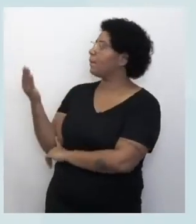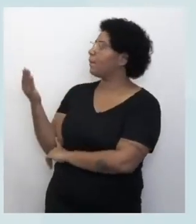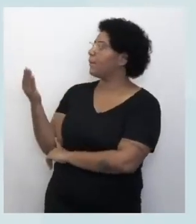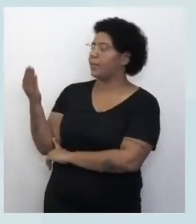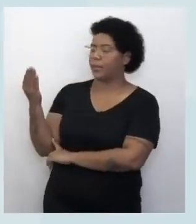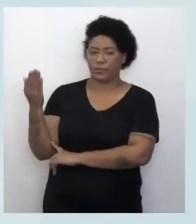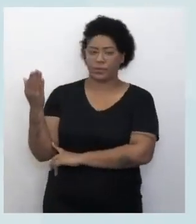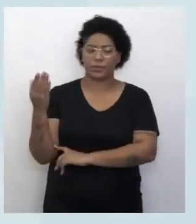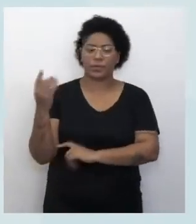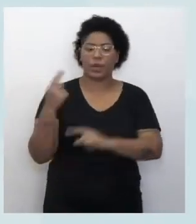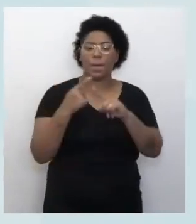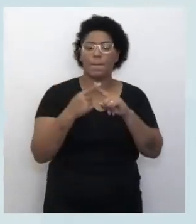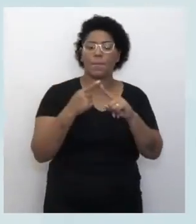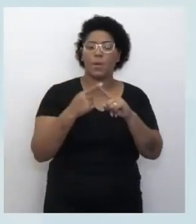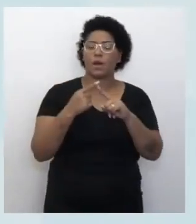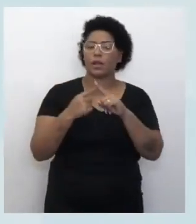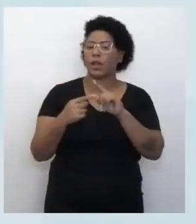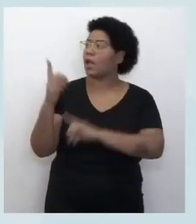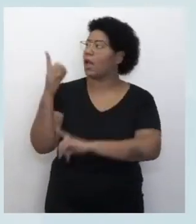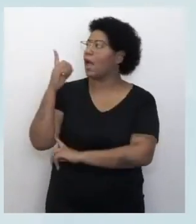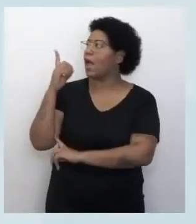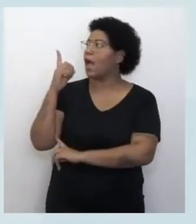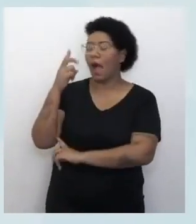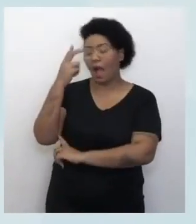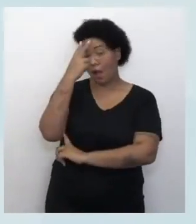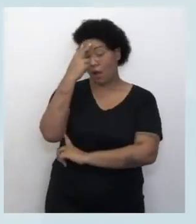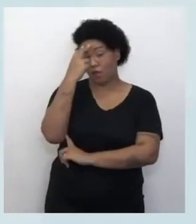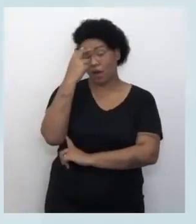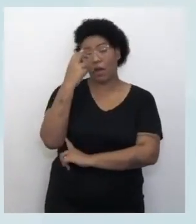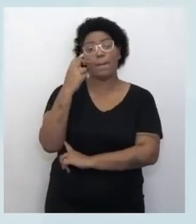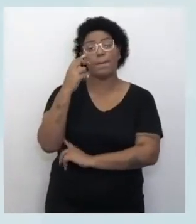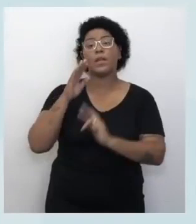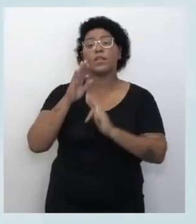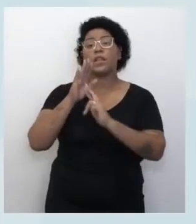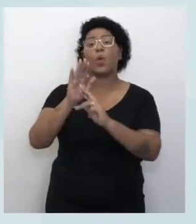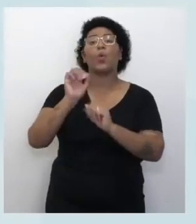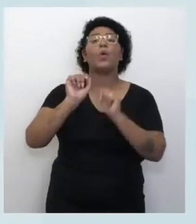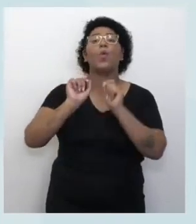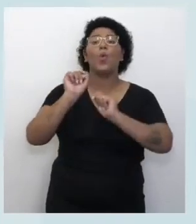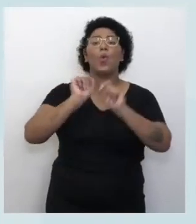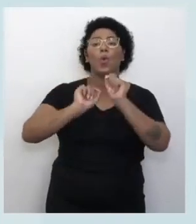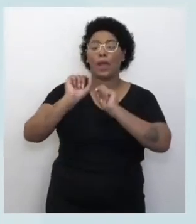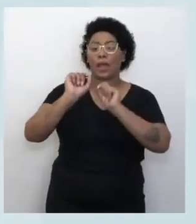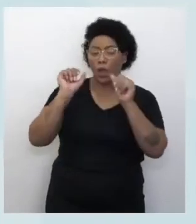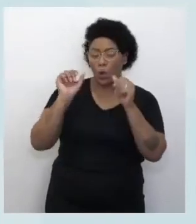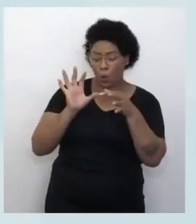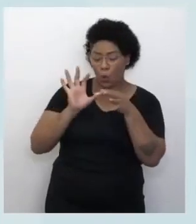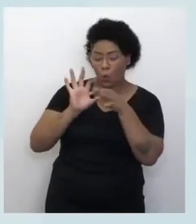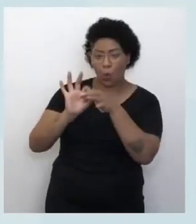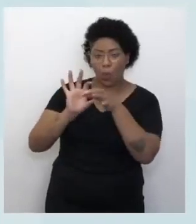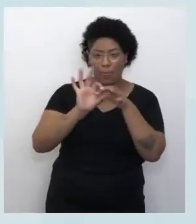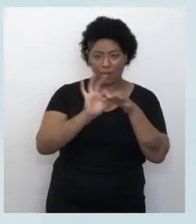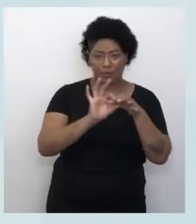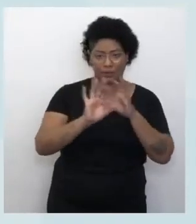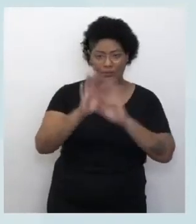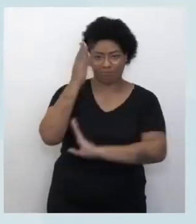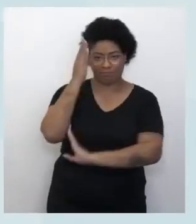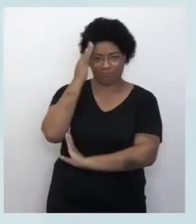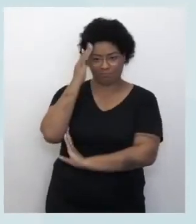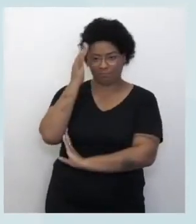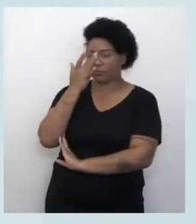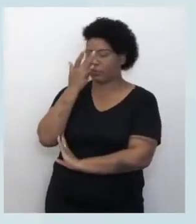estequiométrico. Portanto, a equação precisa estar balanceada, certo? Aqui nós